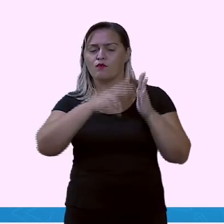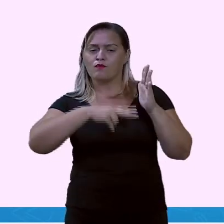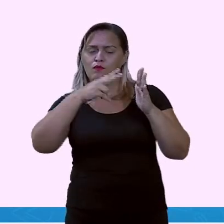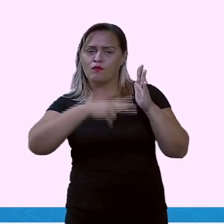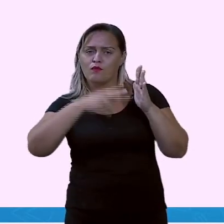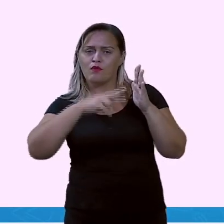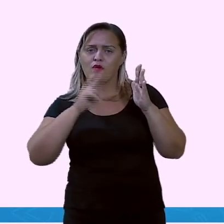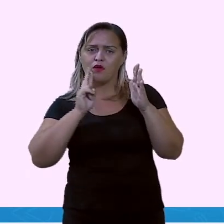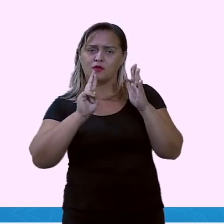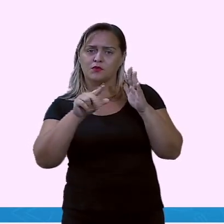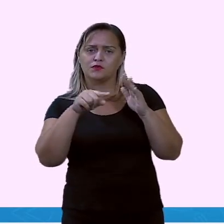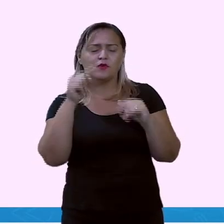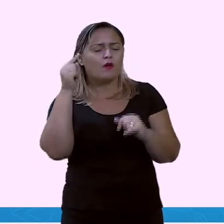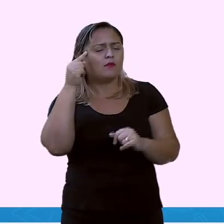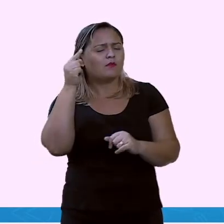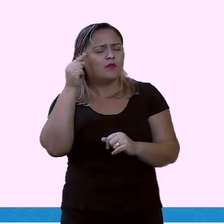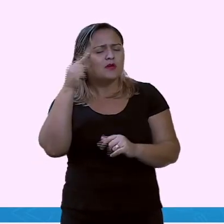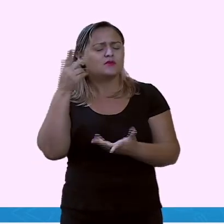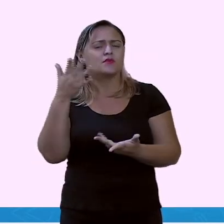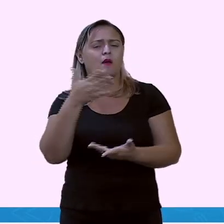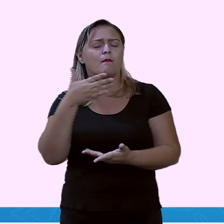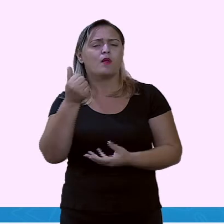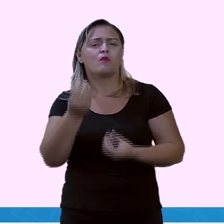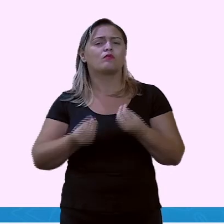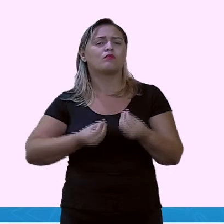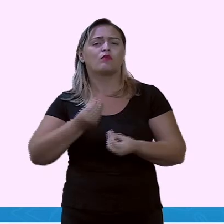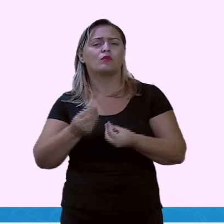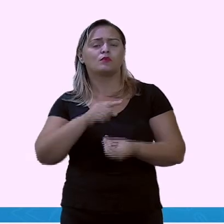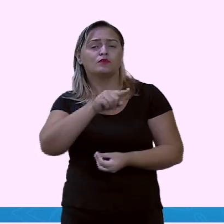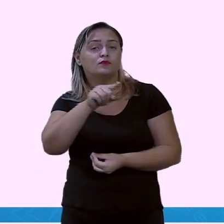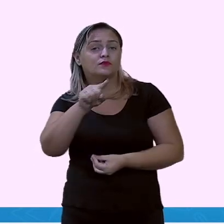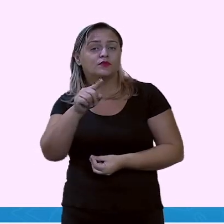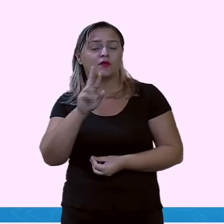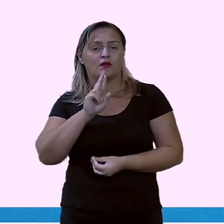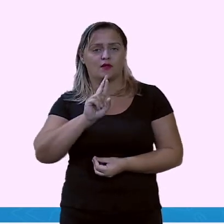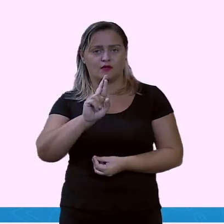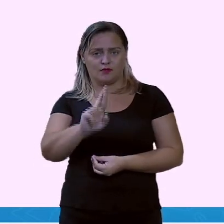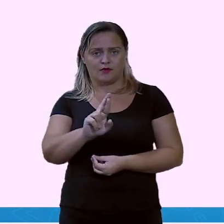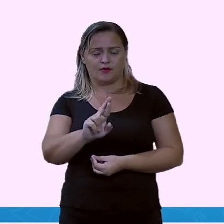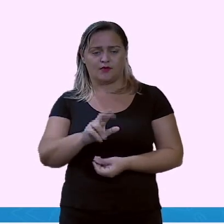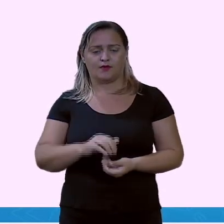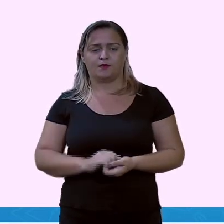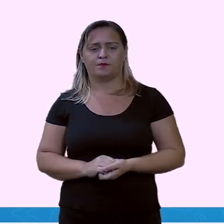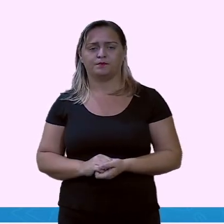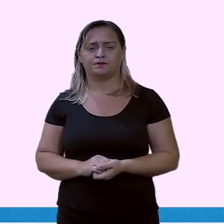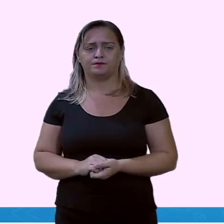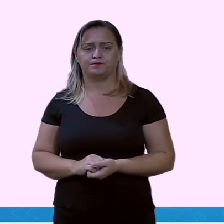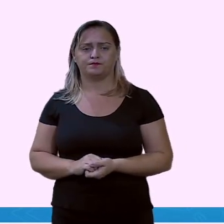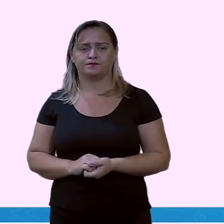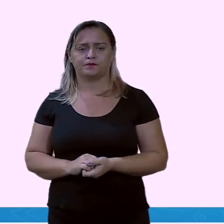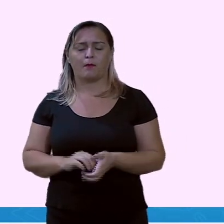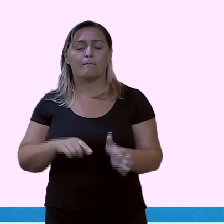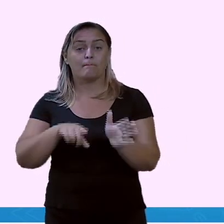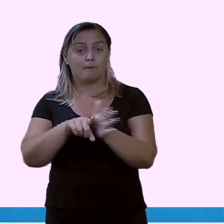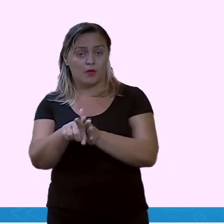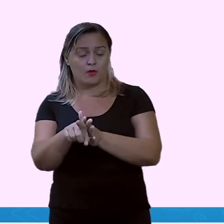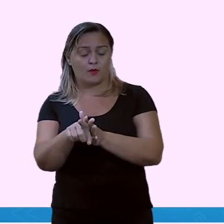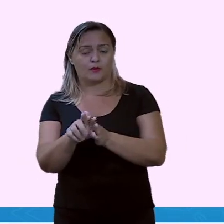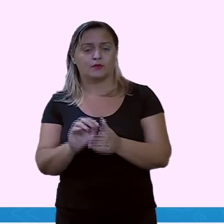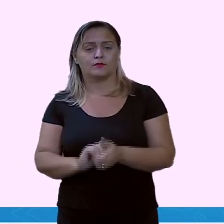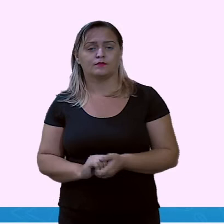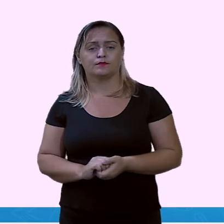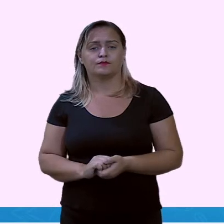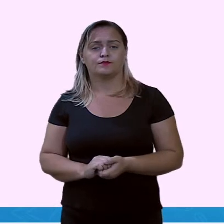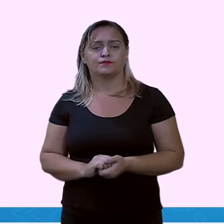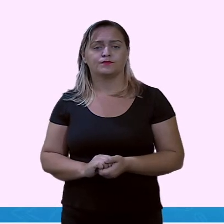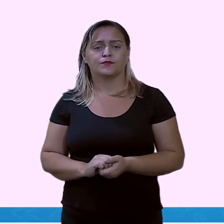conseguir deslumbrar melhor como poderá ser a resposta de vocês. A pergunta é: qual a